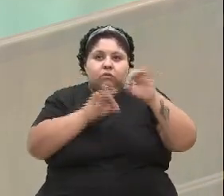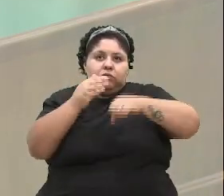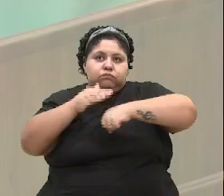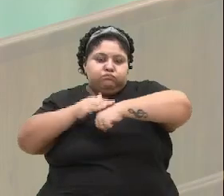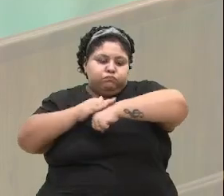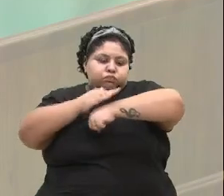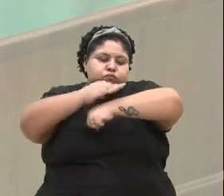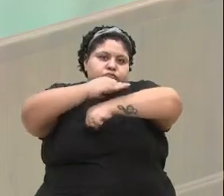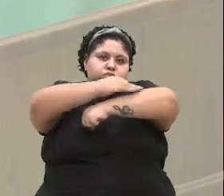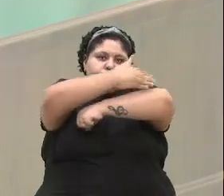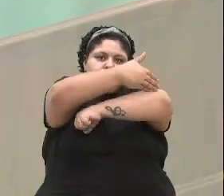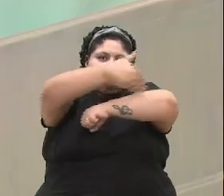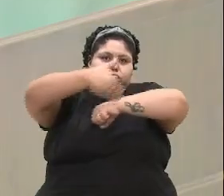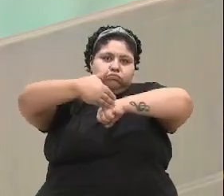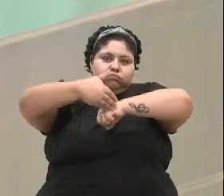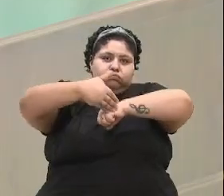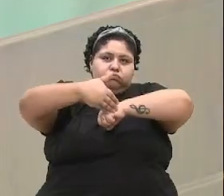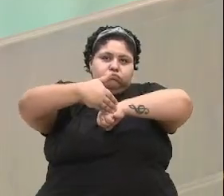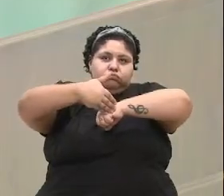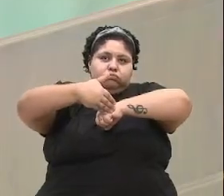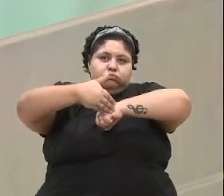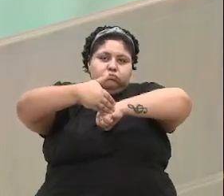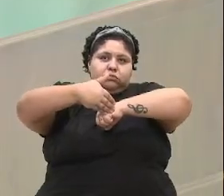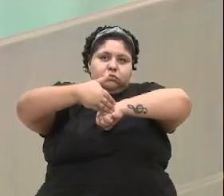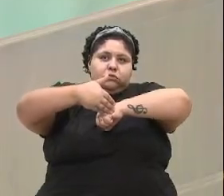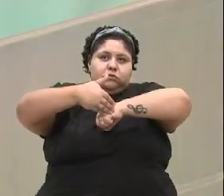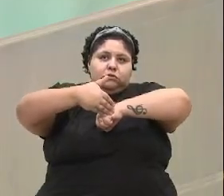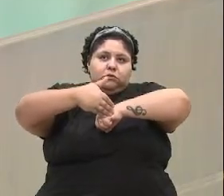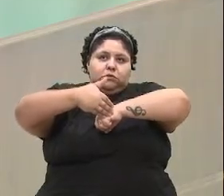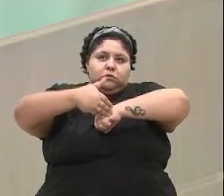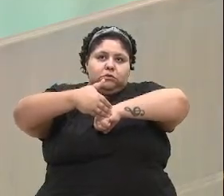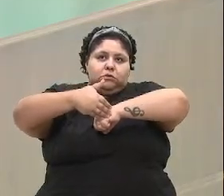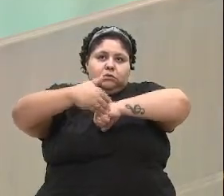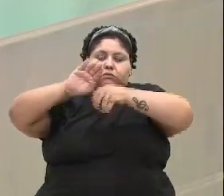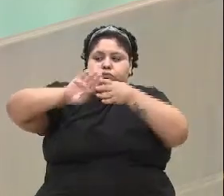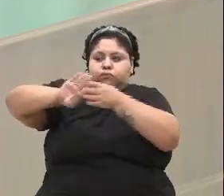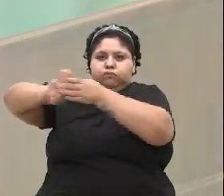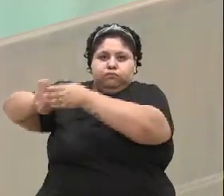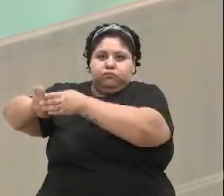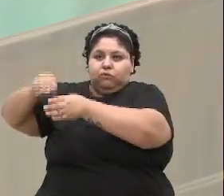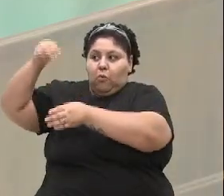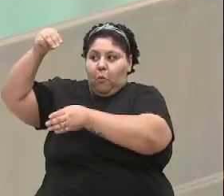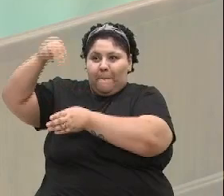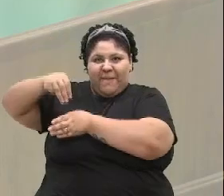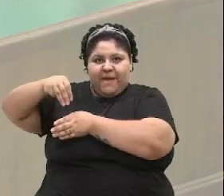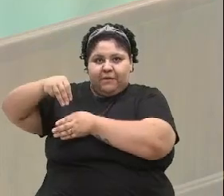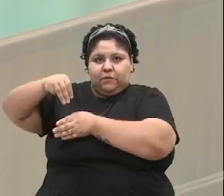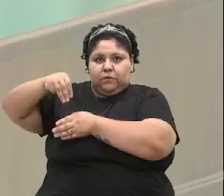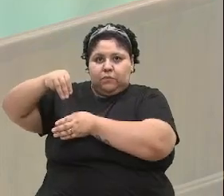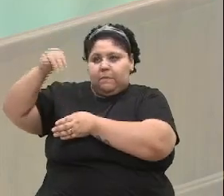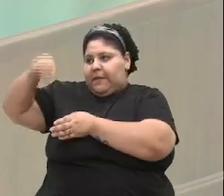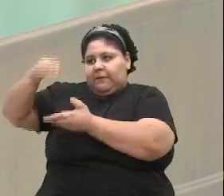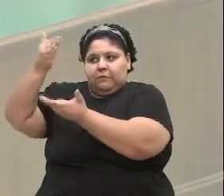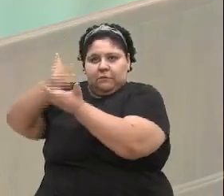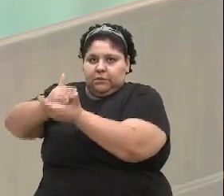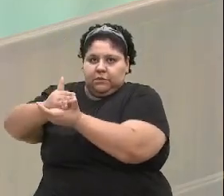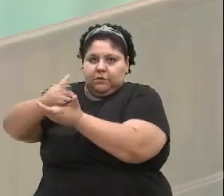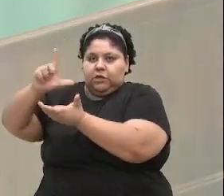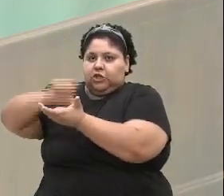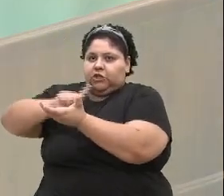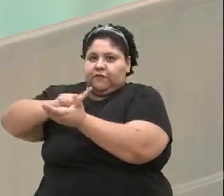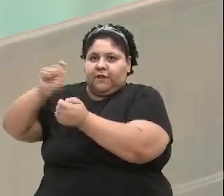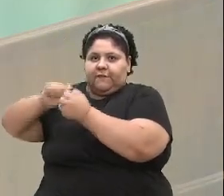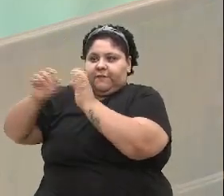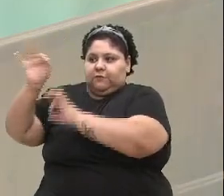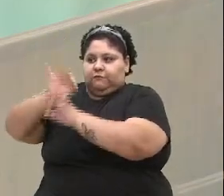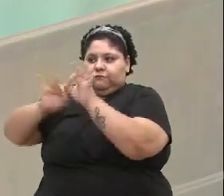Rodagem deixa do lado 1 metro met5 e aí se tiver que fazer alguma ajuste no saneamento